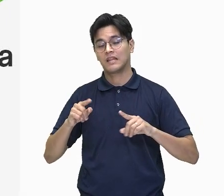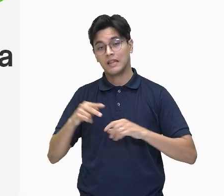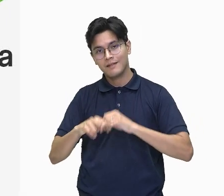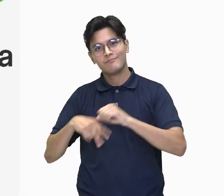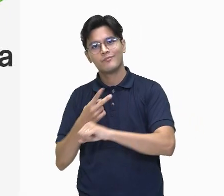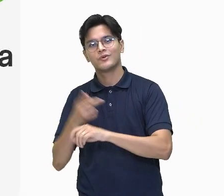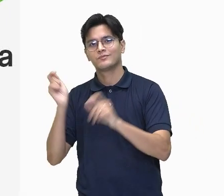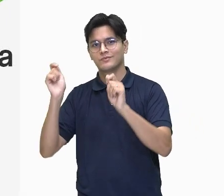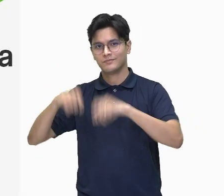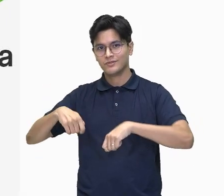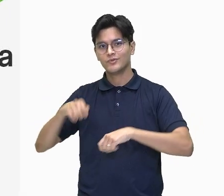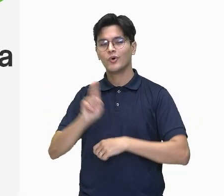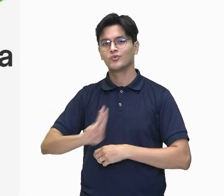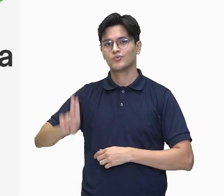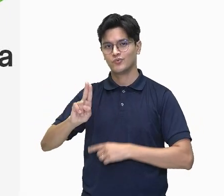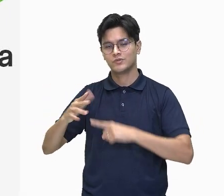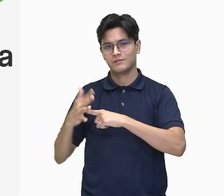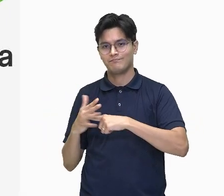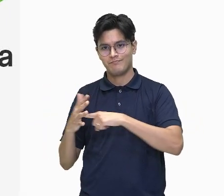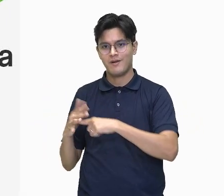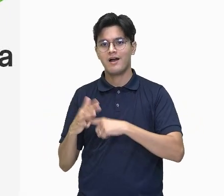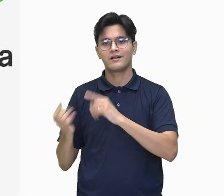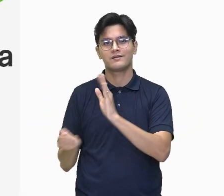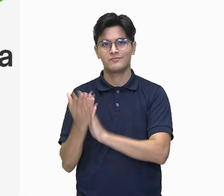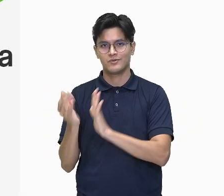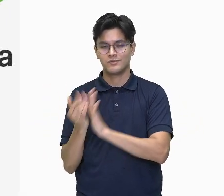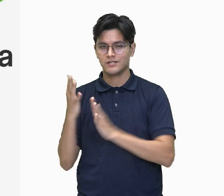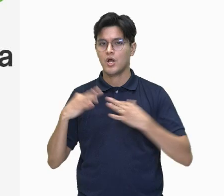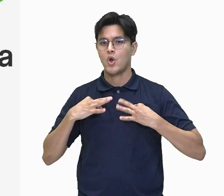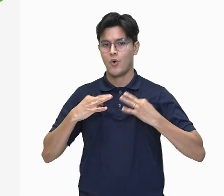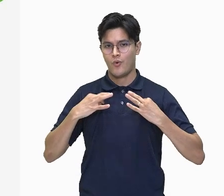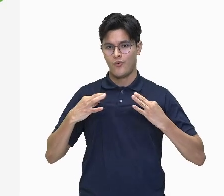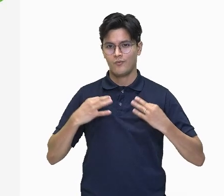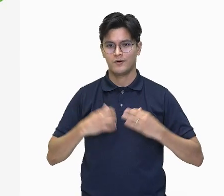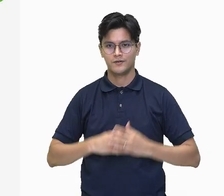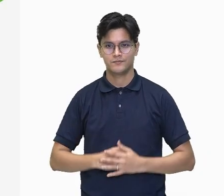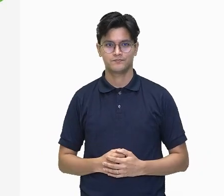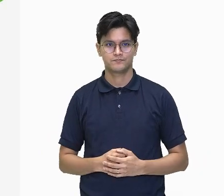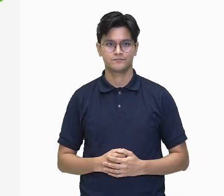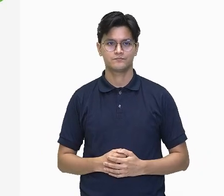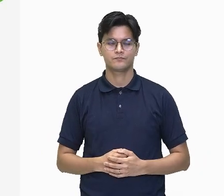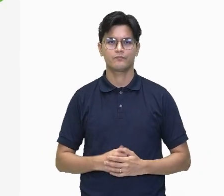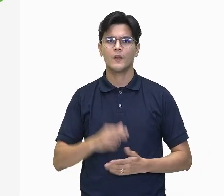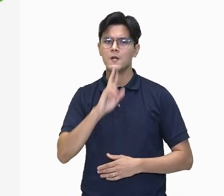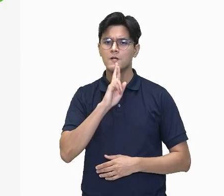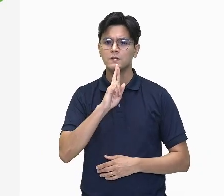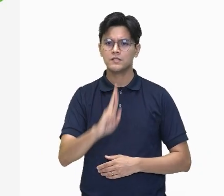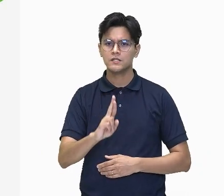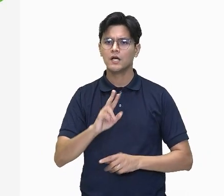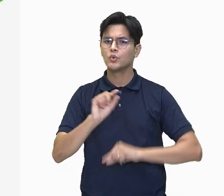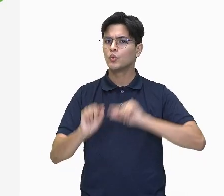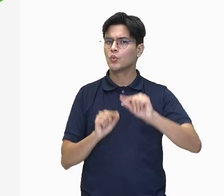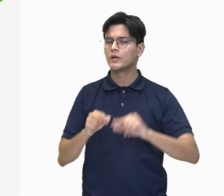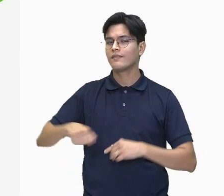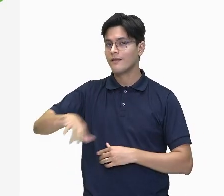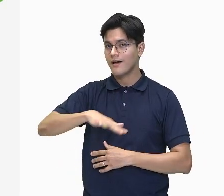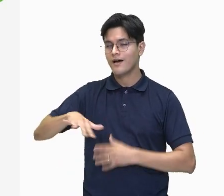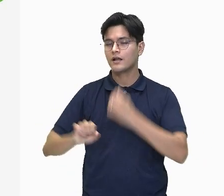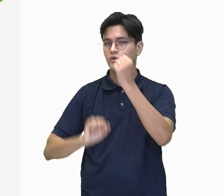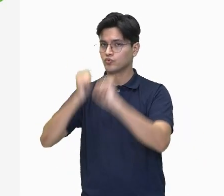em massa de tecidos, especialmente de algodão. Como resultado, a indústria têxtil